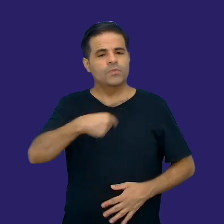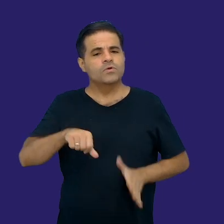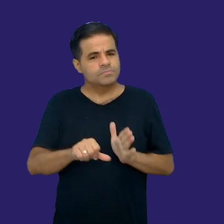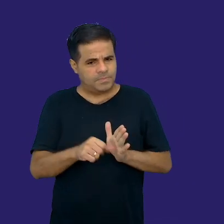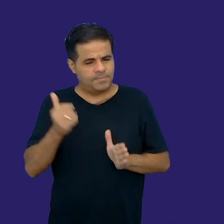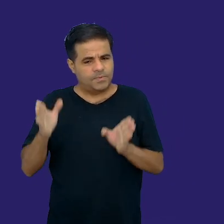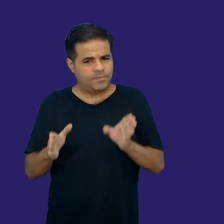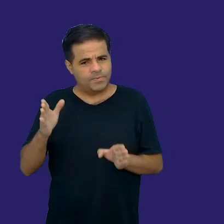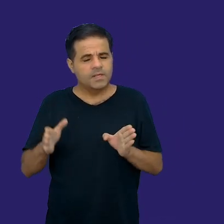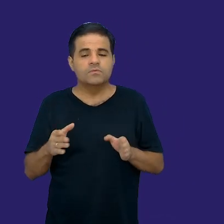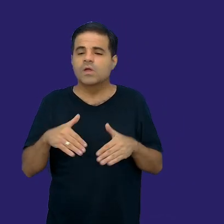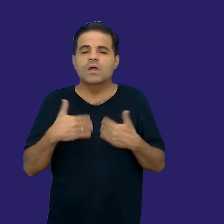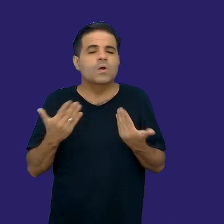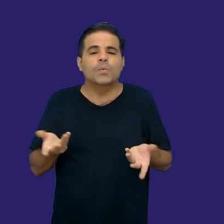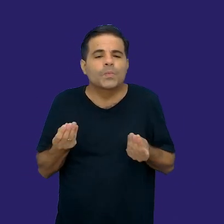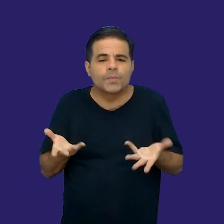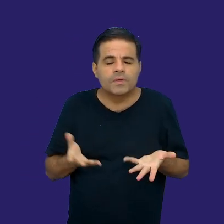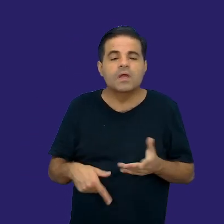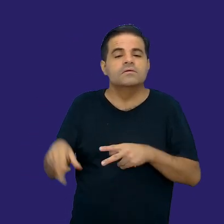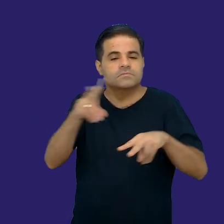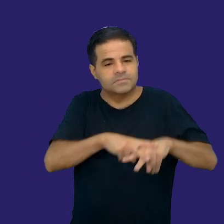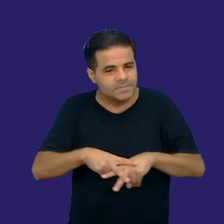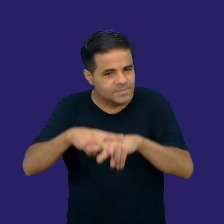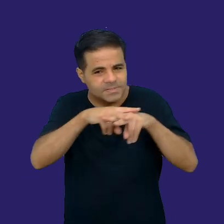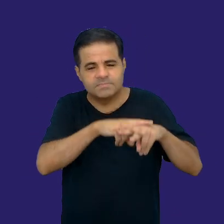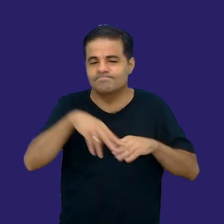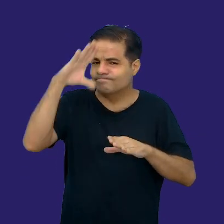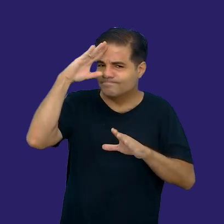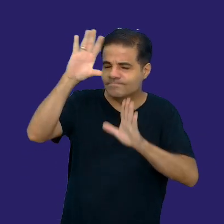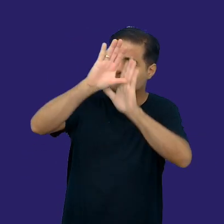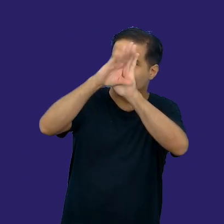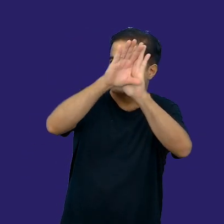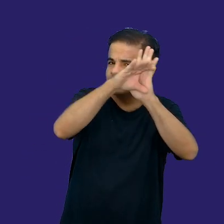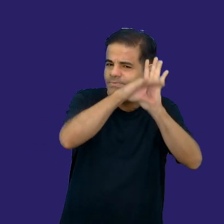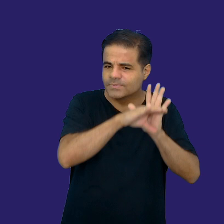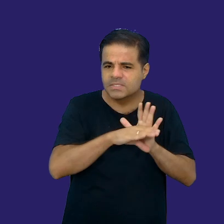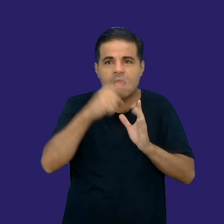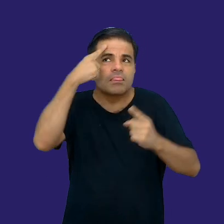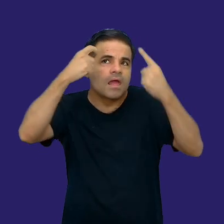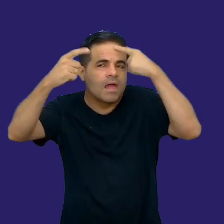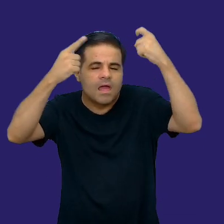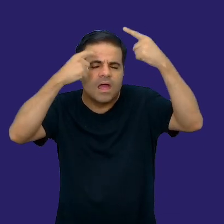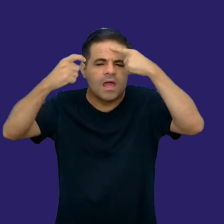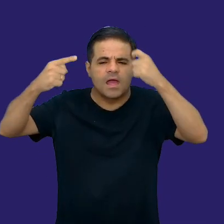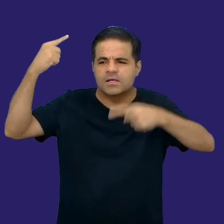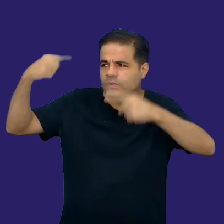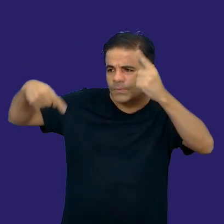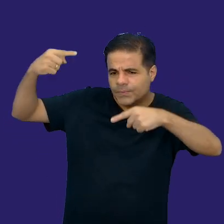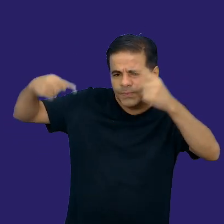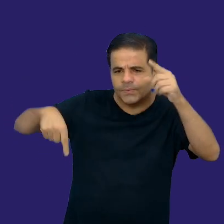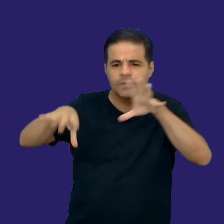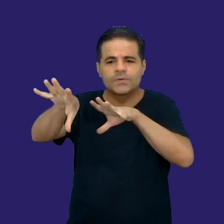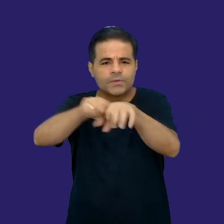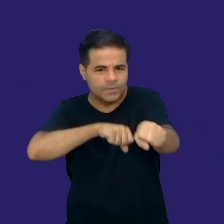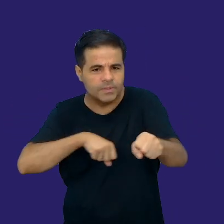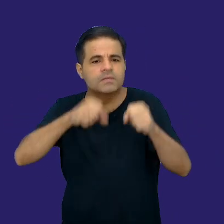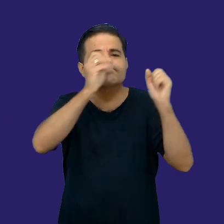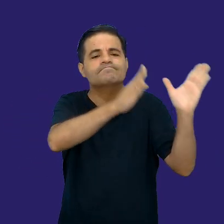primeiro momento é revisitar os principais conceitos e ideias discutidos